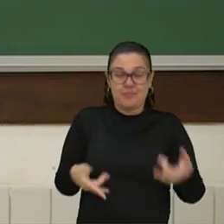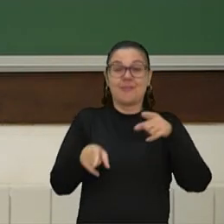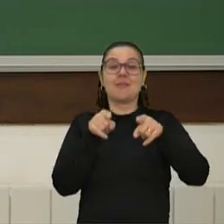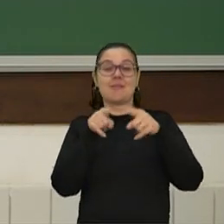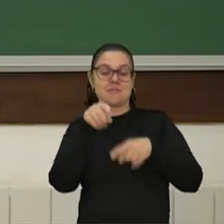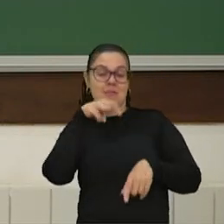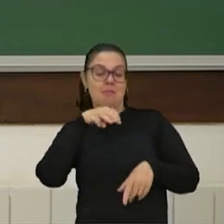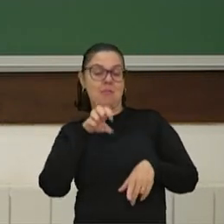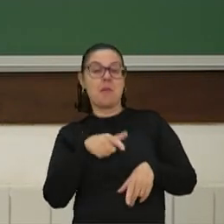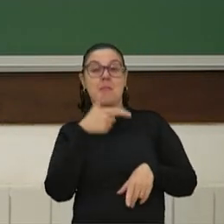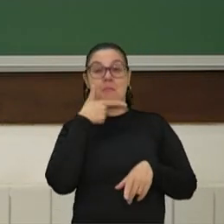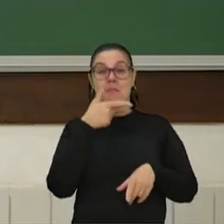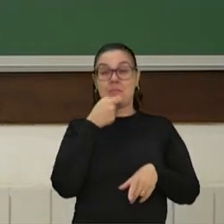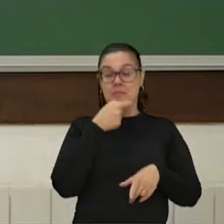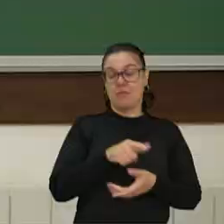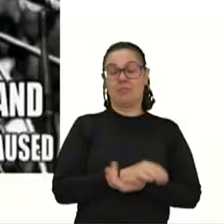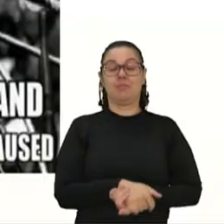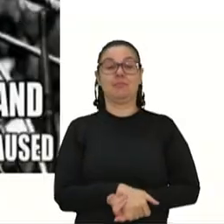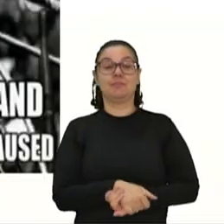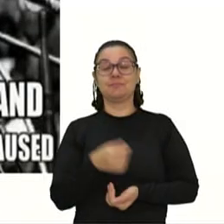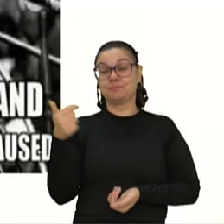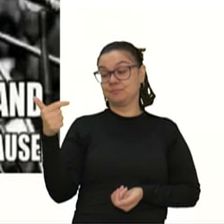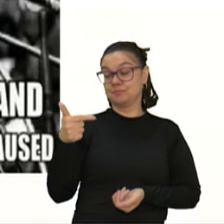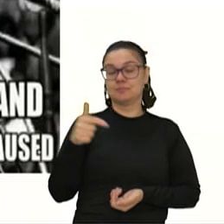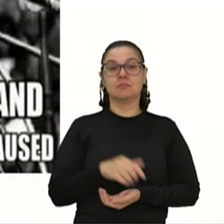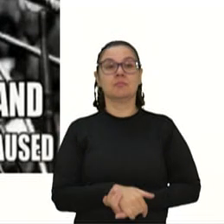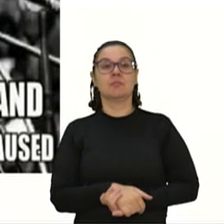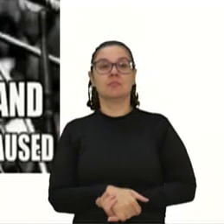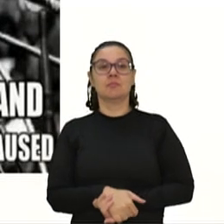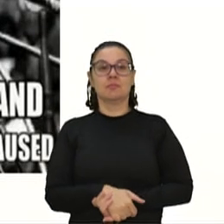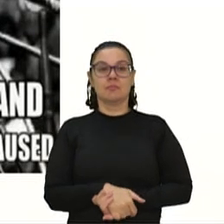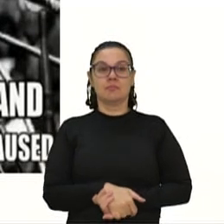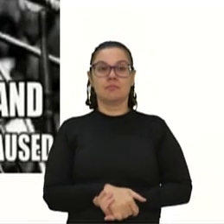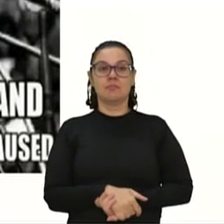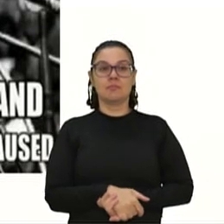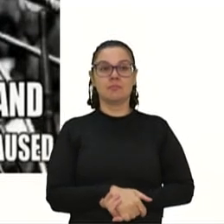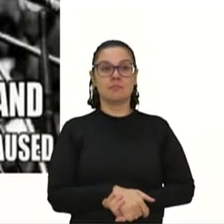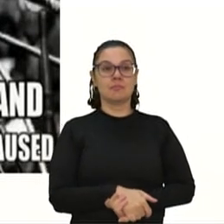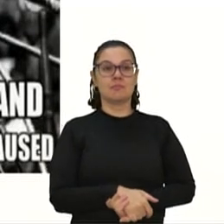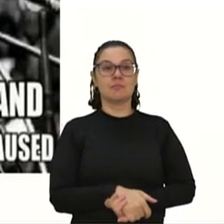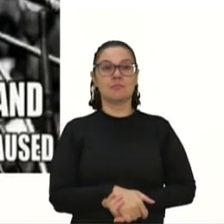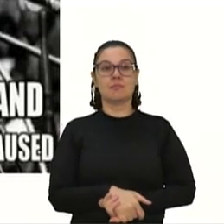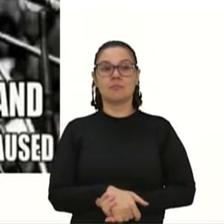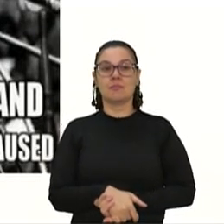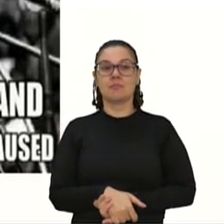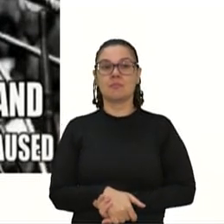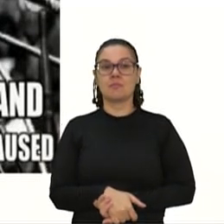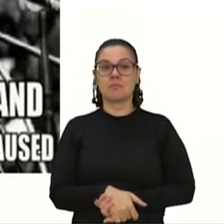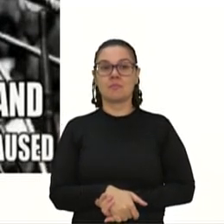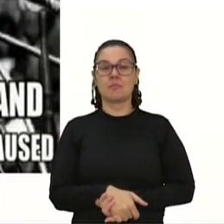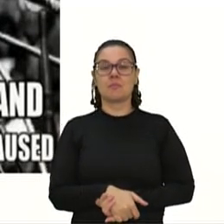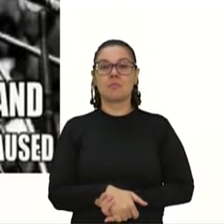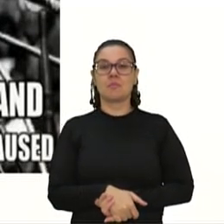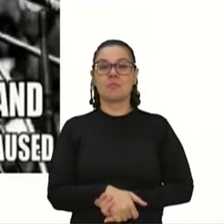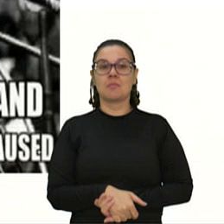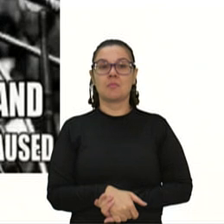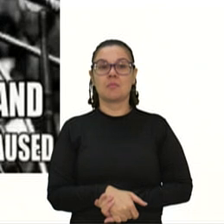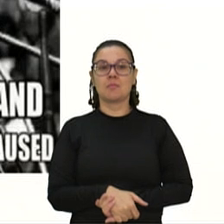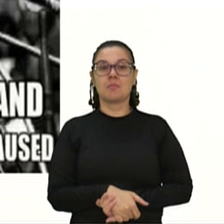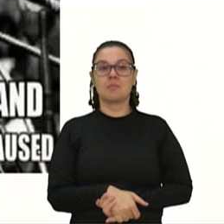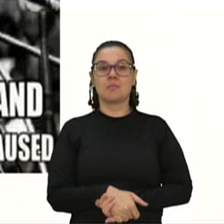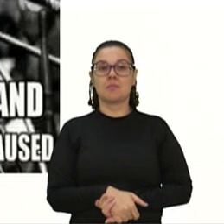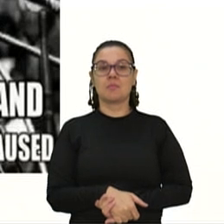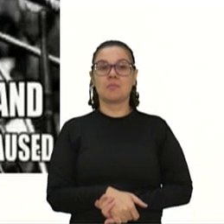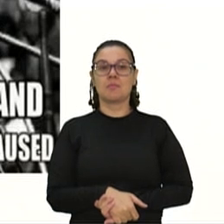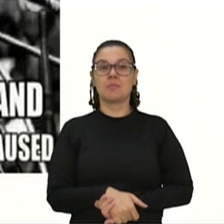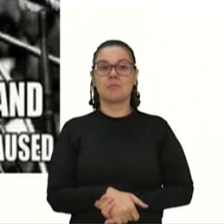ok? No segundo meme, ó, I have a dream. Começa novamente, né, com a mesma frase. That one day